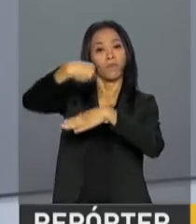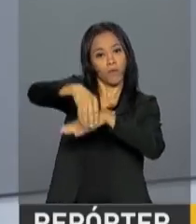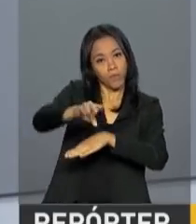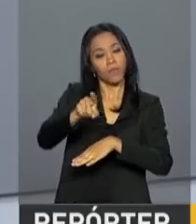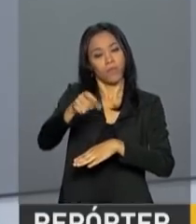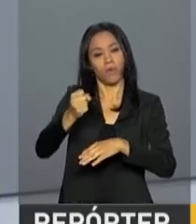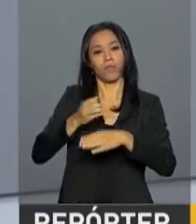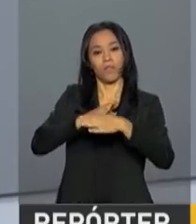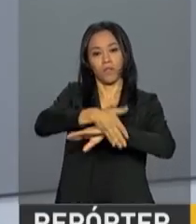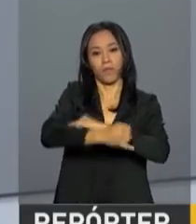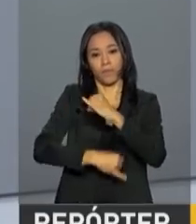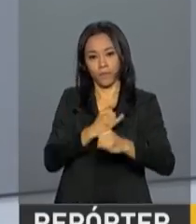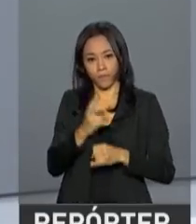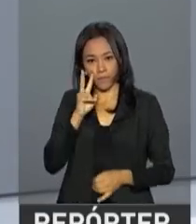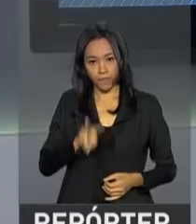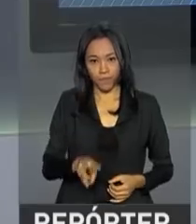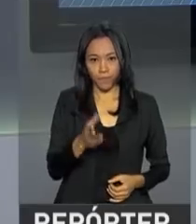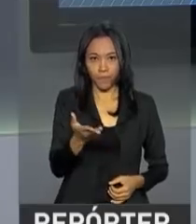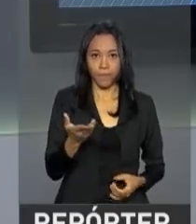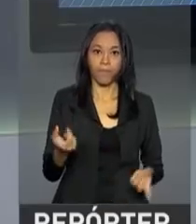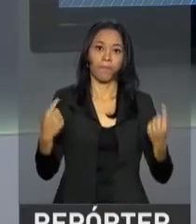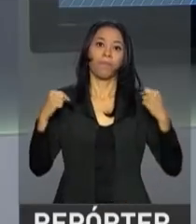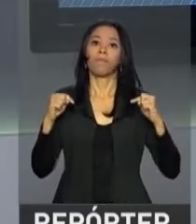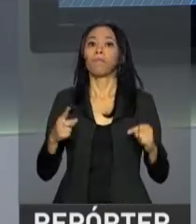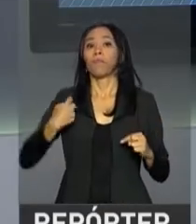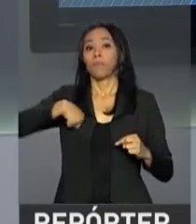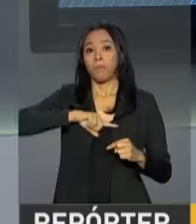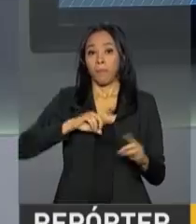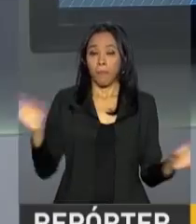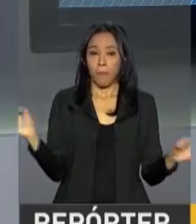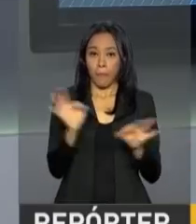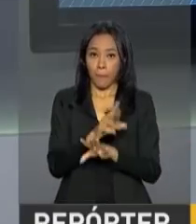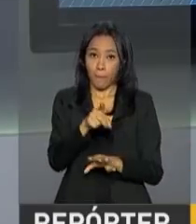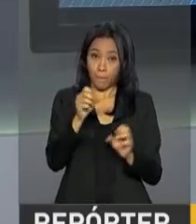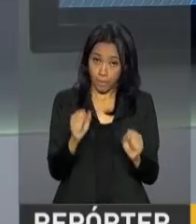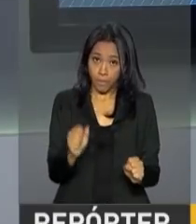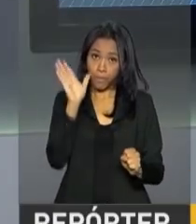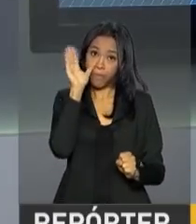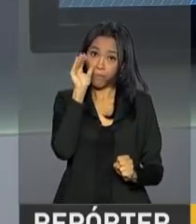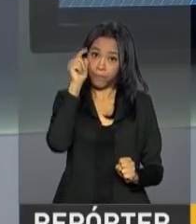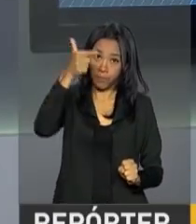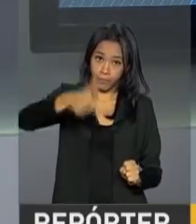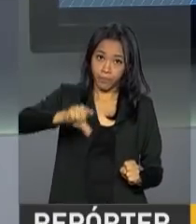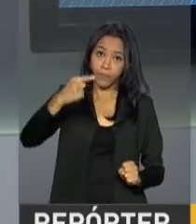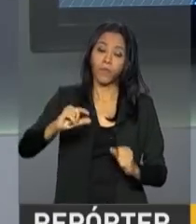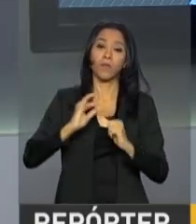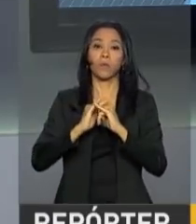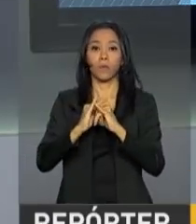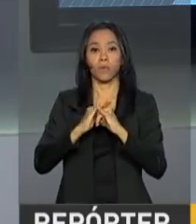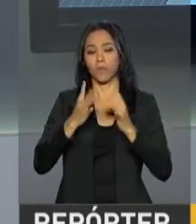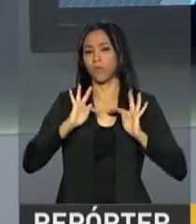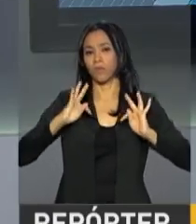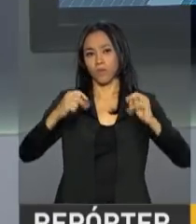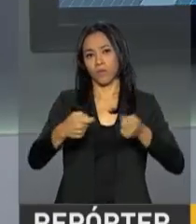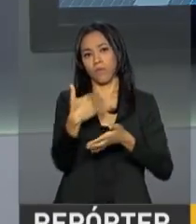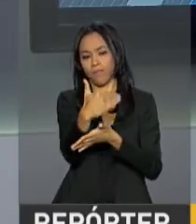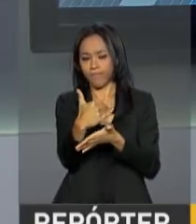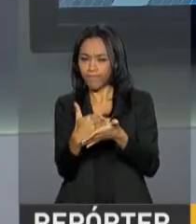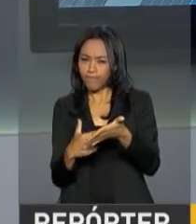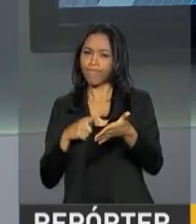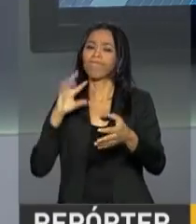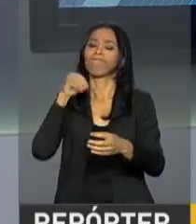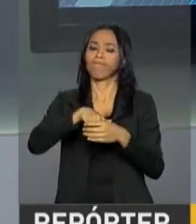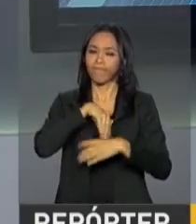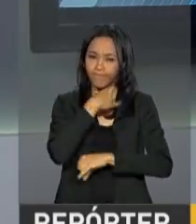no portal do fies na internet nós ficamos por aqui você pode rever as reportagens no youtube toda nossa programação